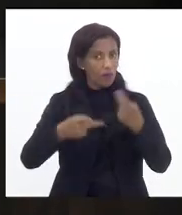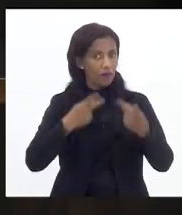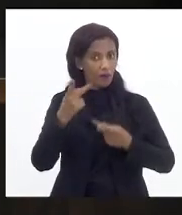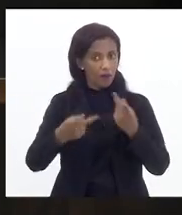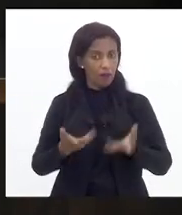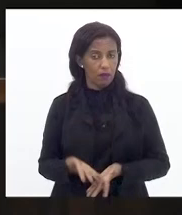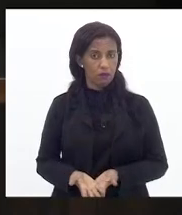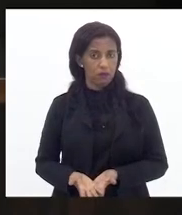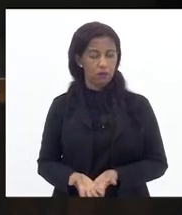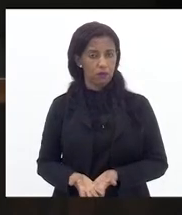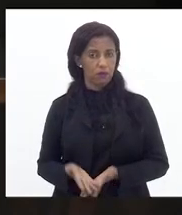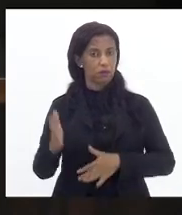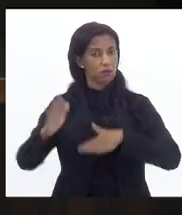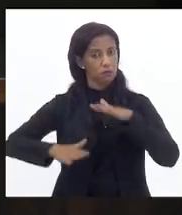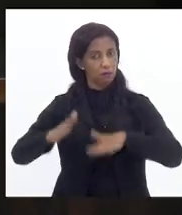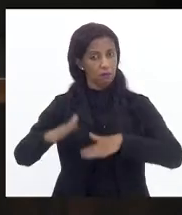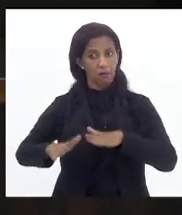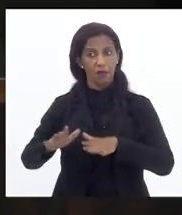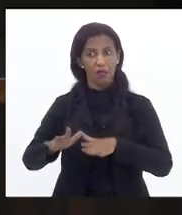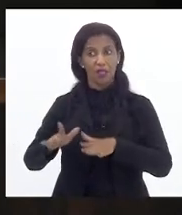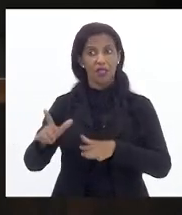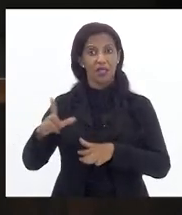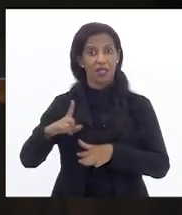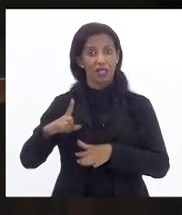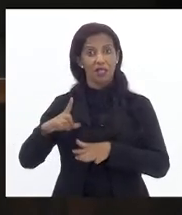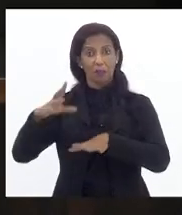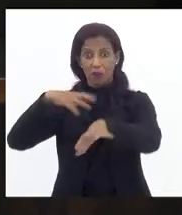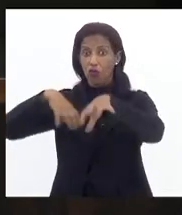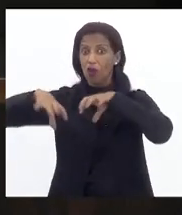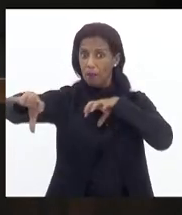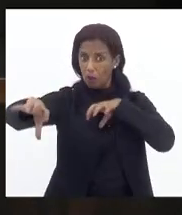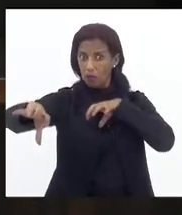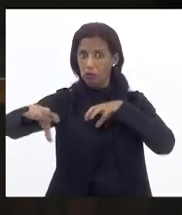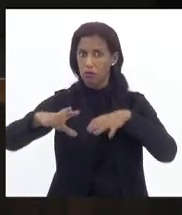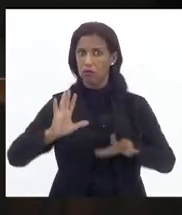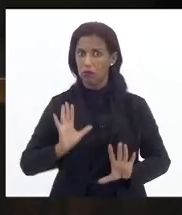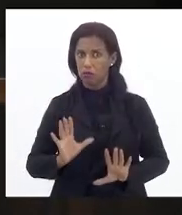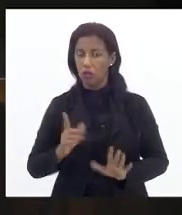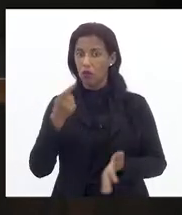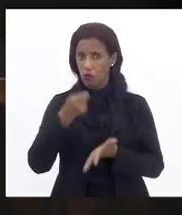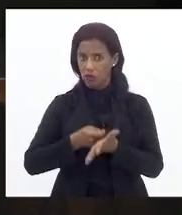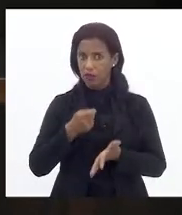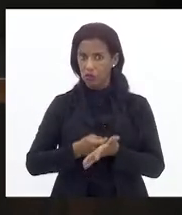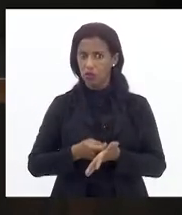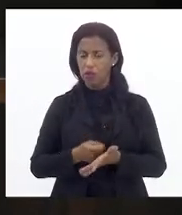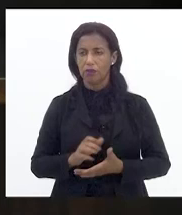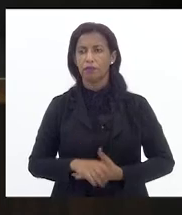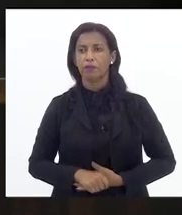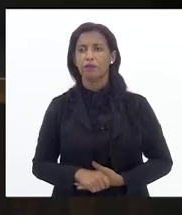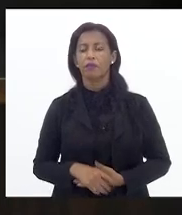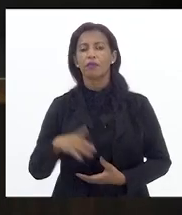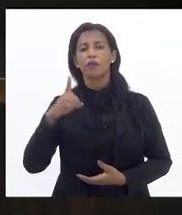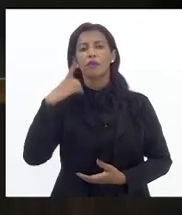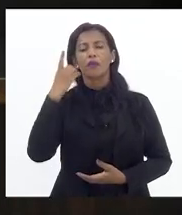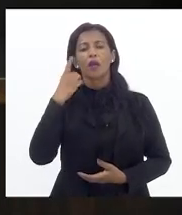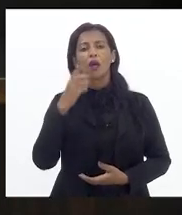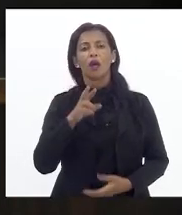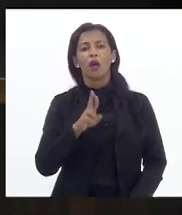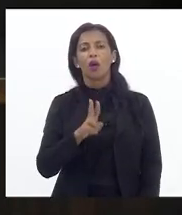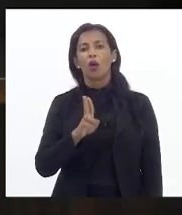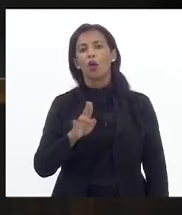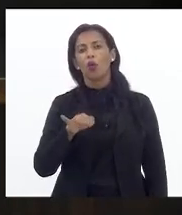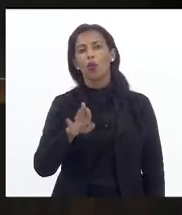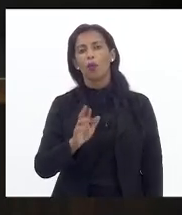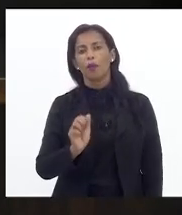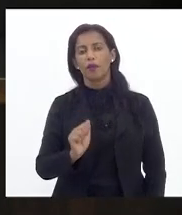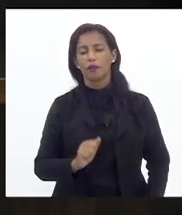ainda além dos que estão inscritos que está escrito remotamente Não vou insistir Deputado Rubens bomtempo com